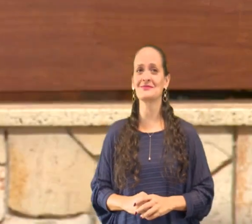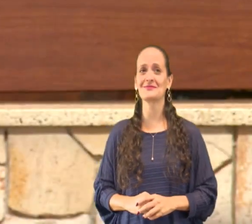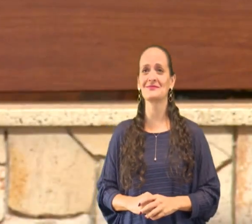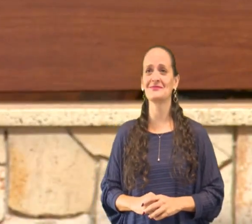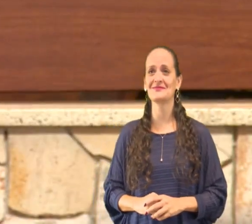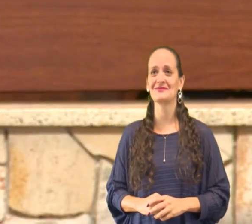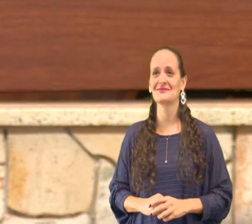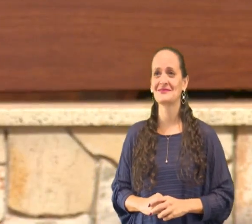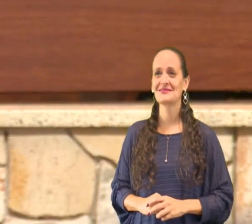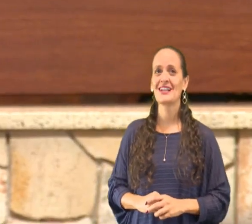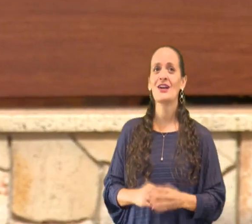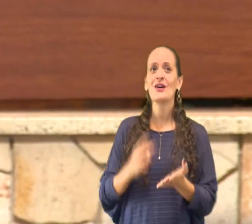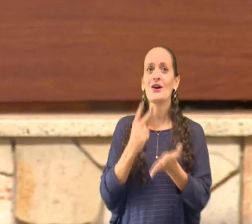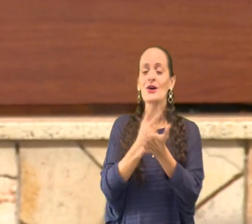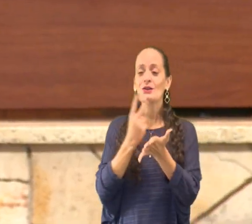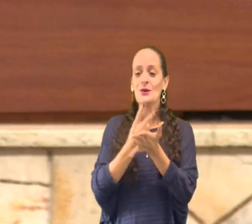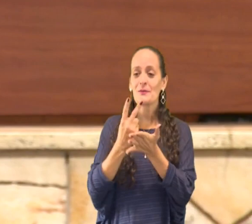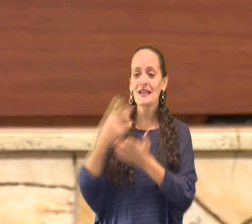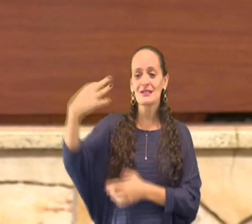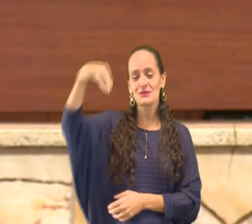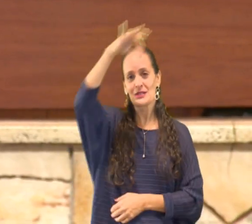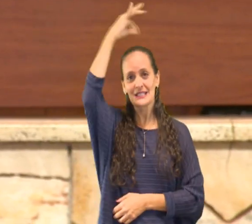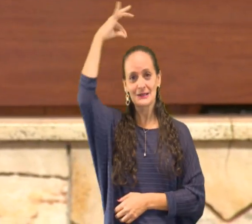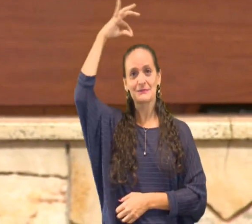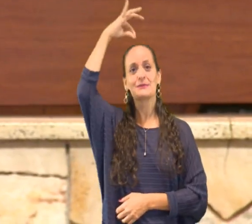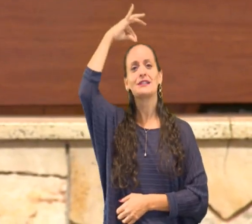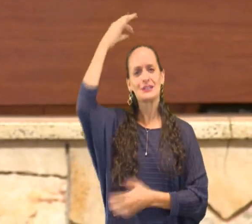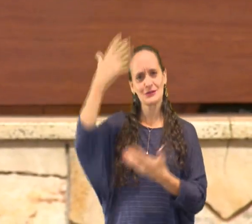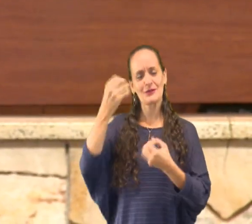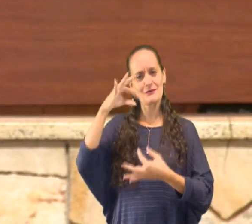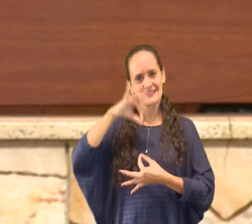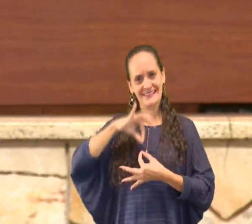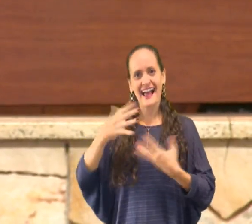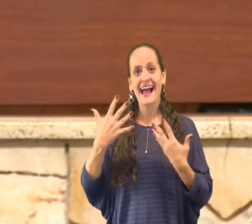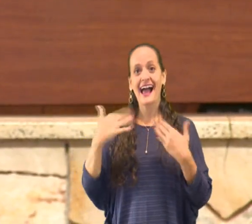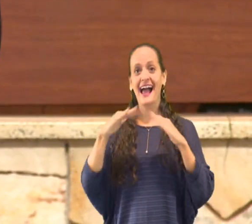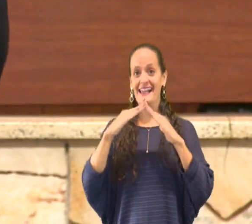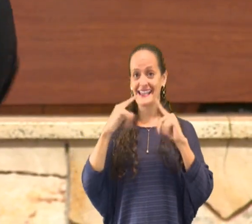Nesse mesmo espírito, cantemos então, vamos à igreja.